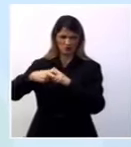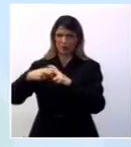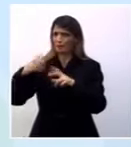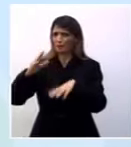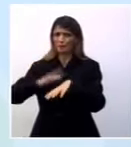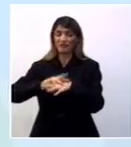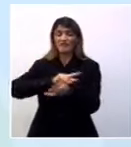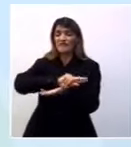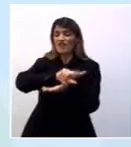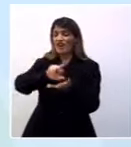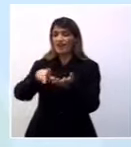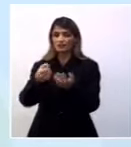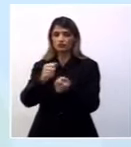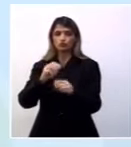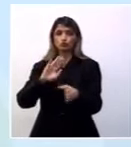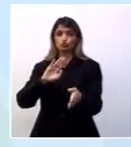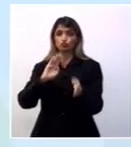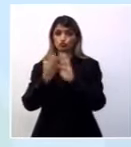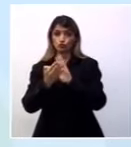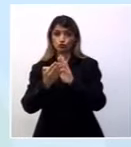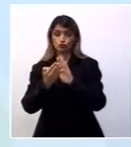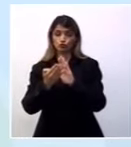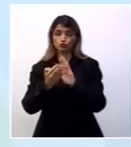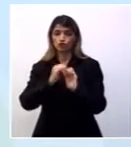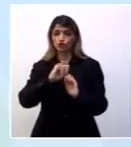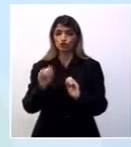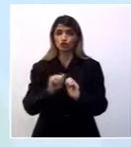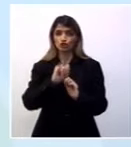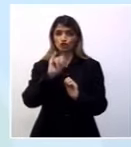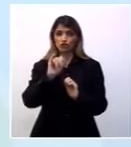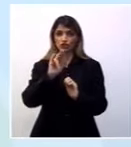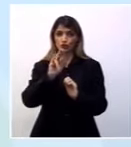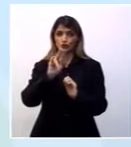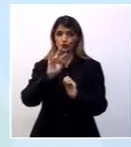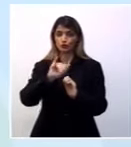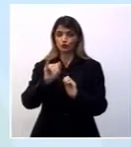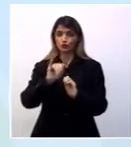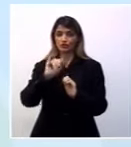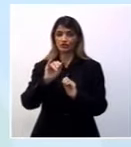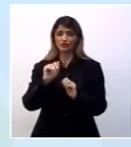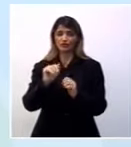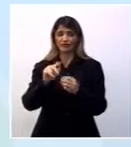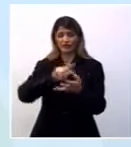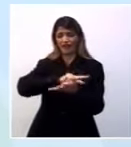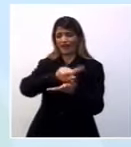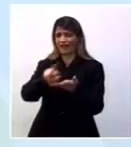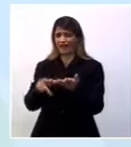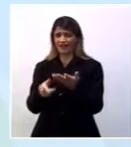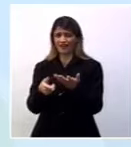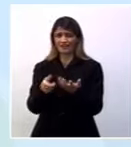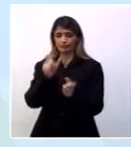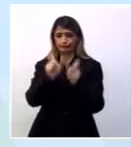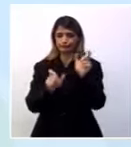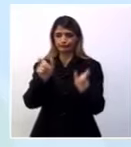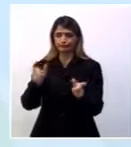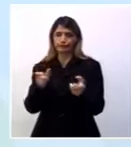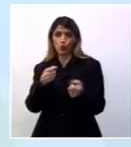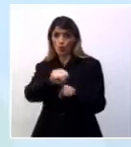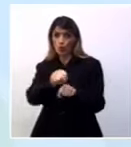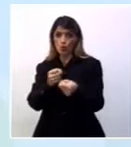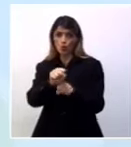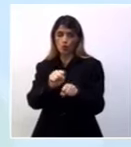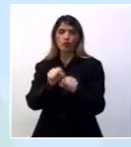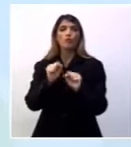marcial, tais como judô, jiu-jitsu, boxe, muay thai e karatê. Tá? A luta